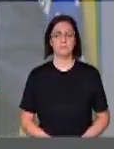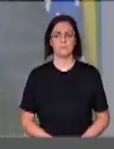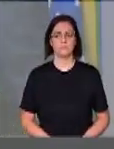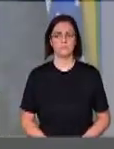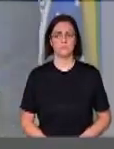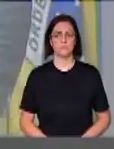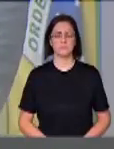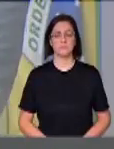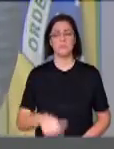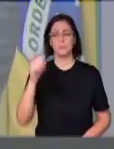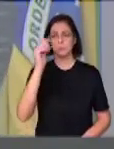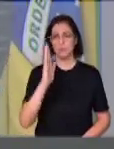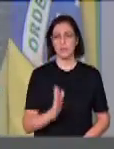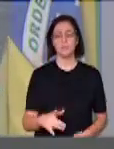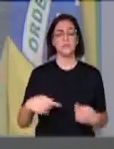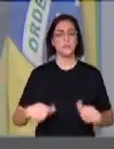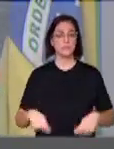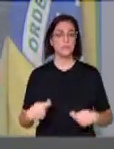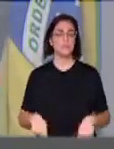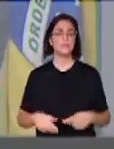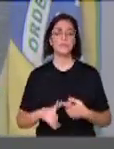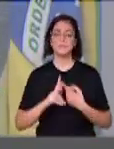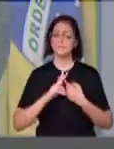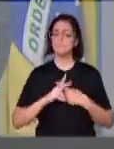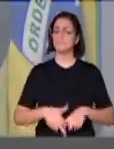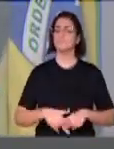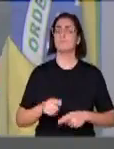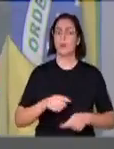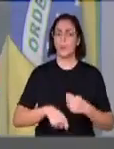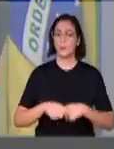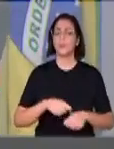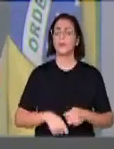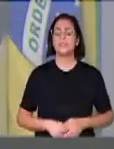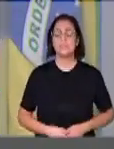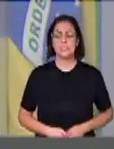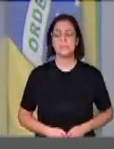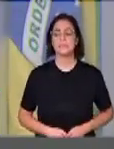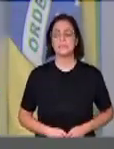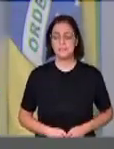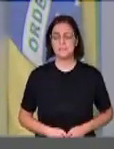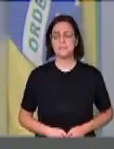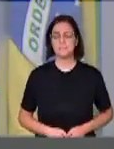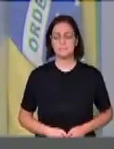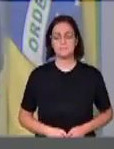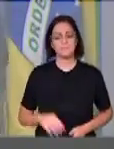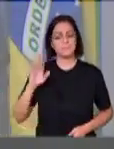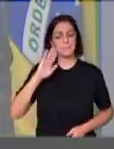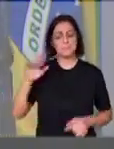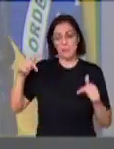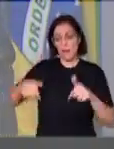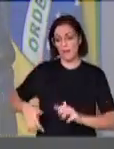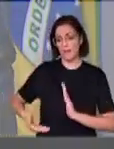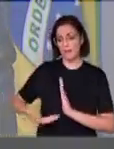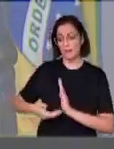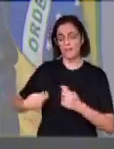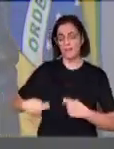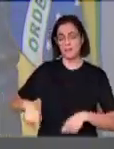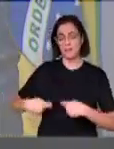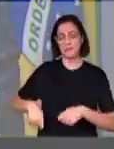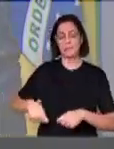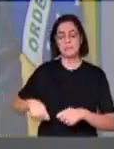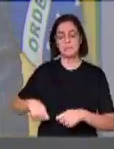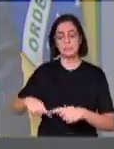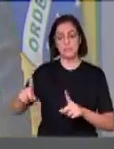nunca, ajustar a sua economia. Temos como um maior desafio nesse instante aqui a reforma tributária. E